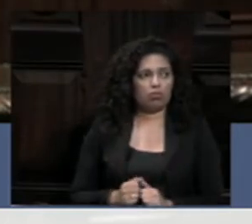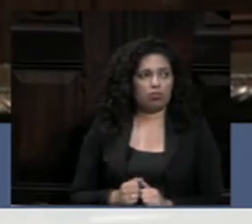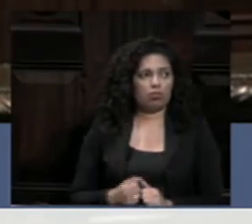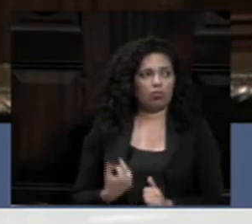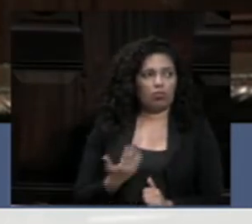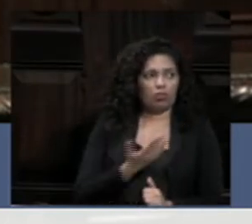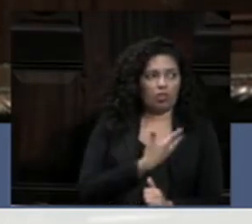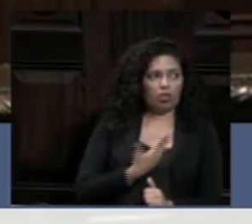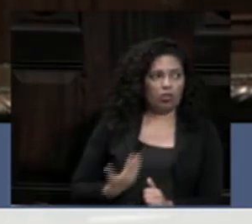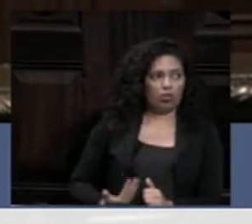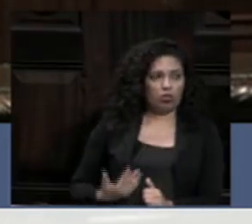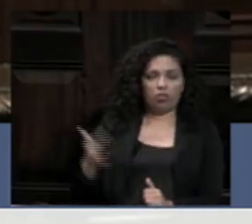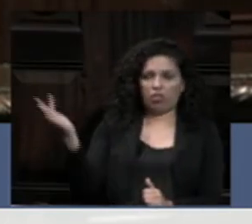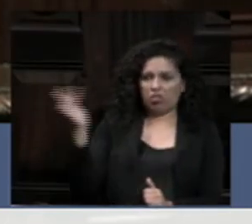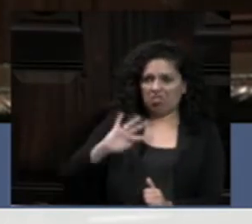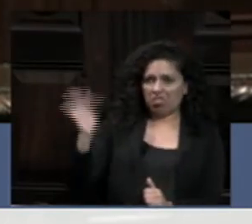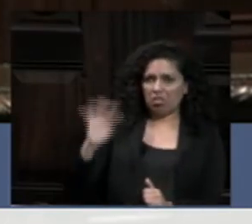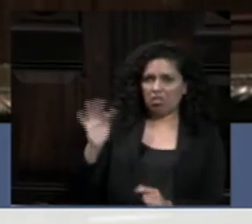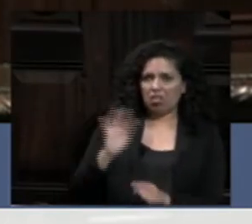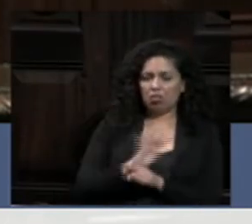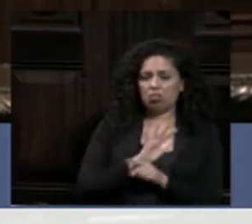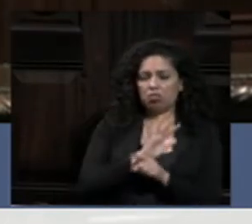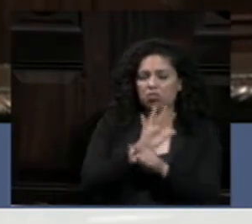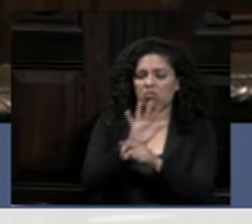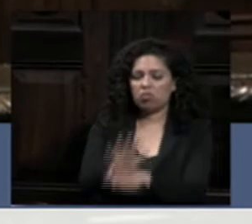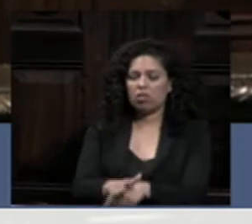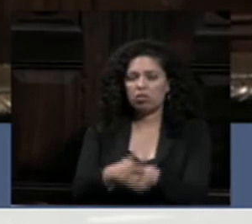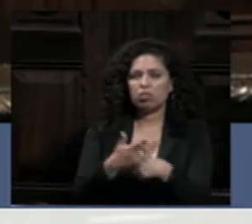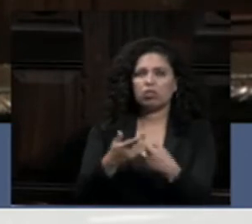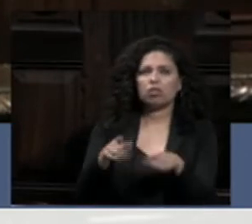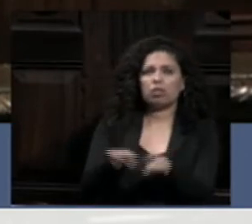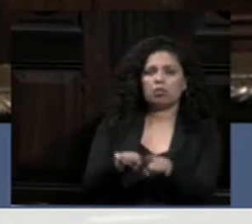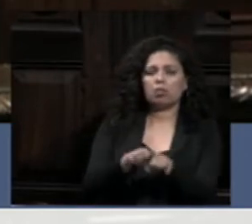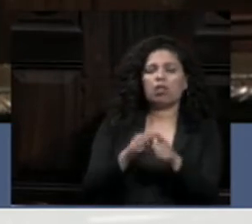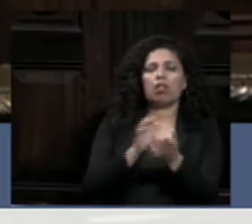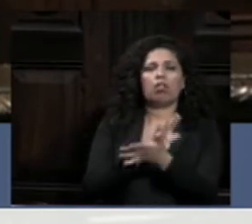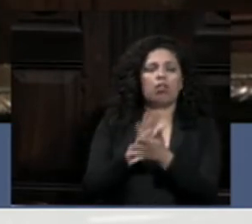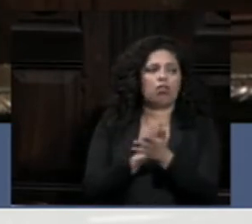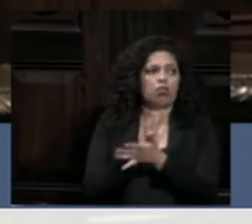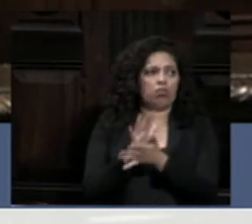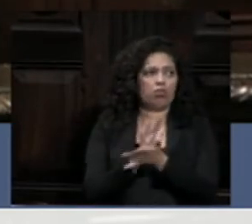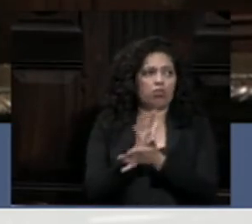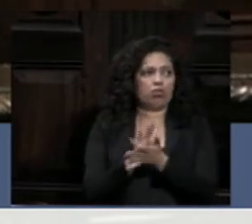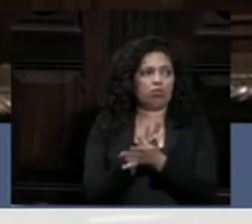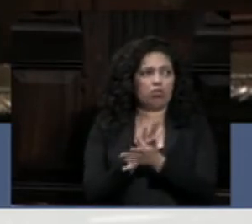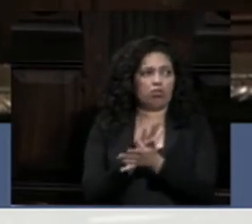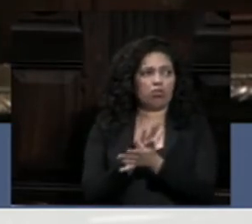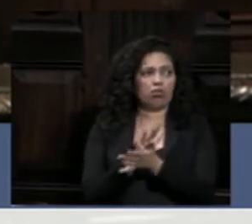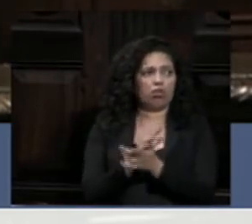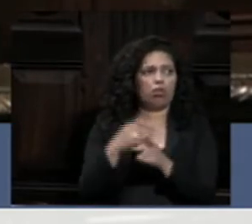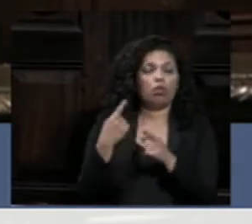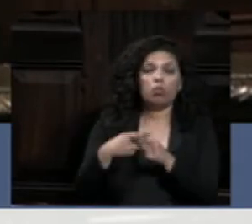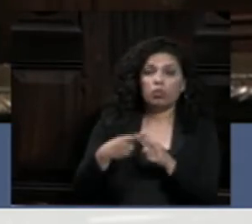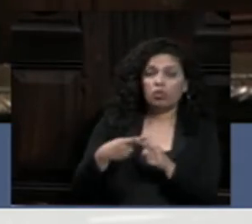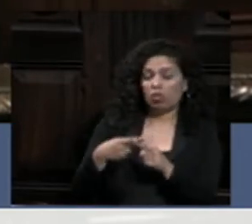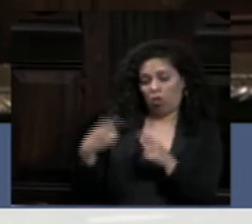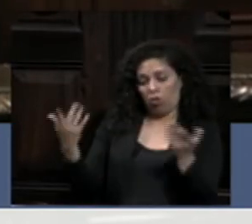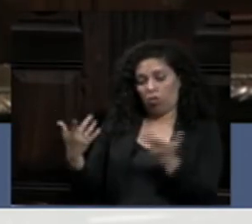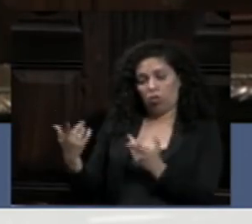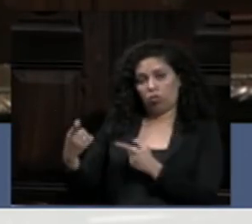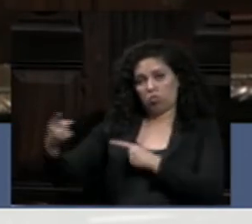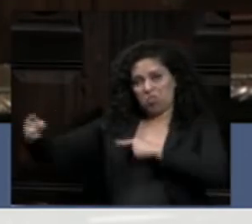governo federal tem ajudado o estado do Rio de Janeiro. E nesse sentido, justamente por conta da ausência de uma liderança